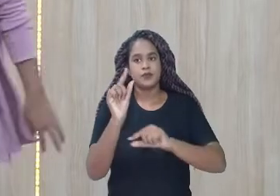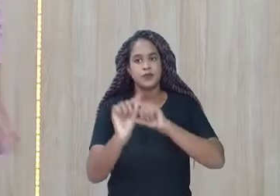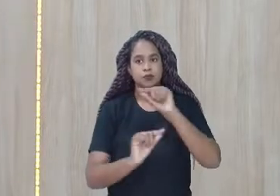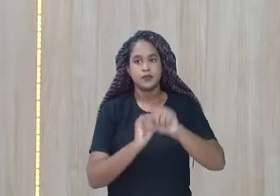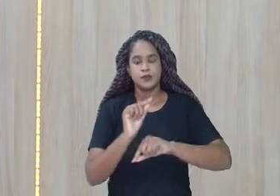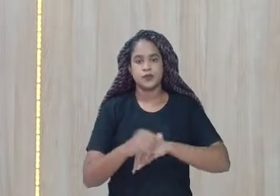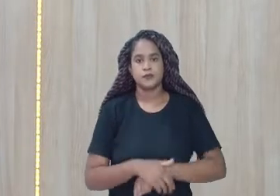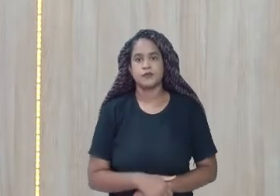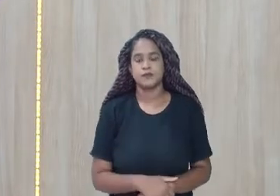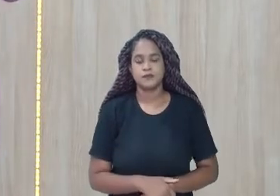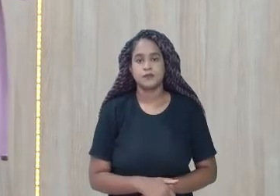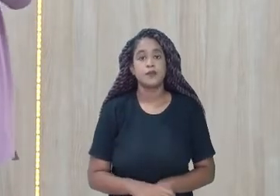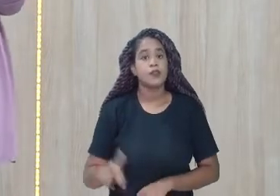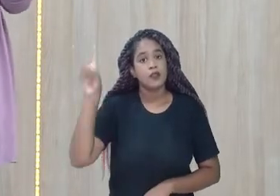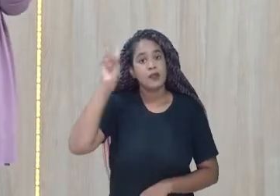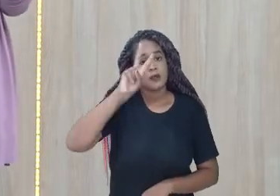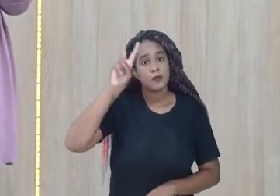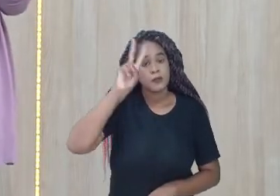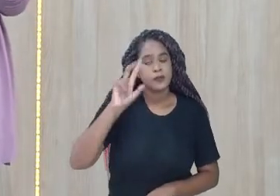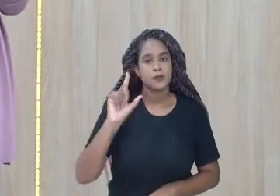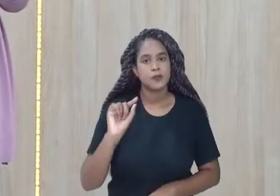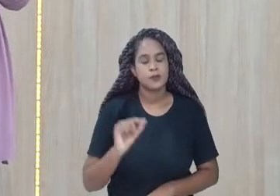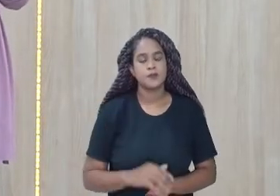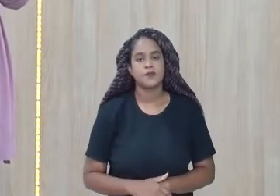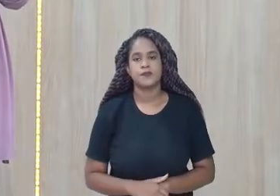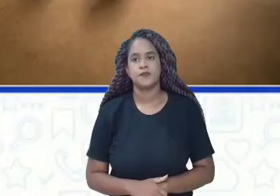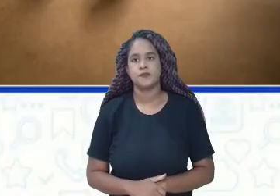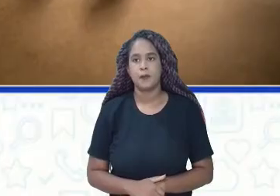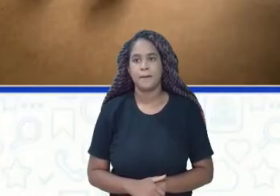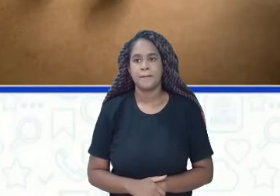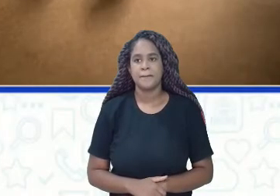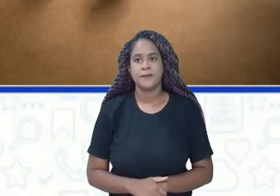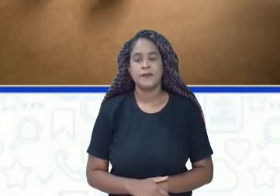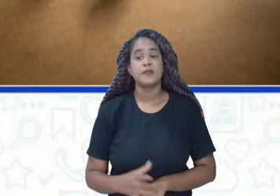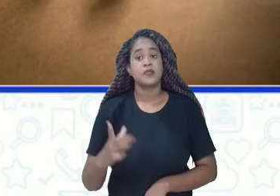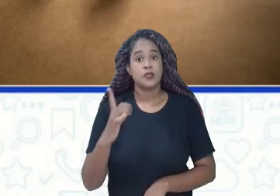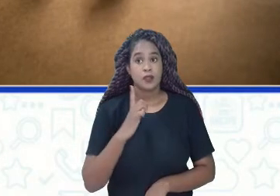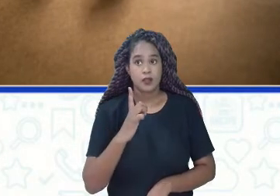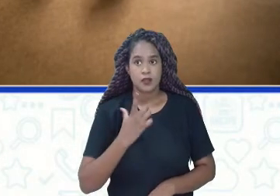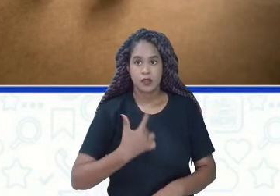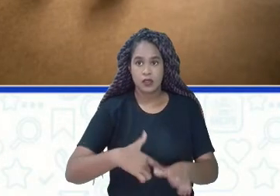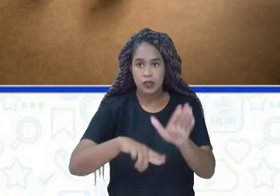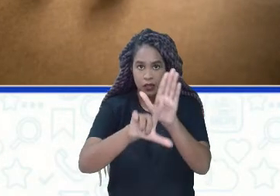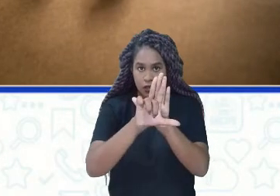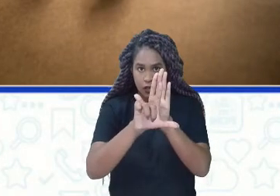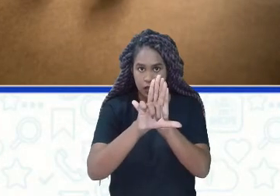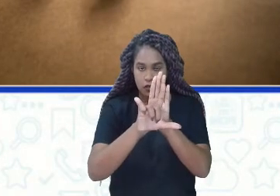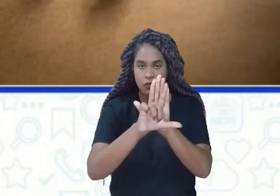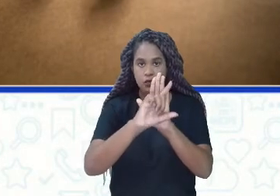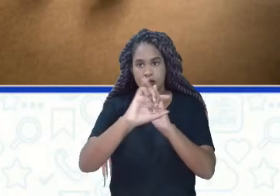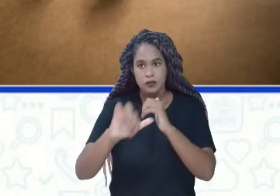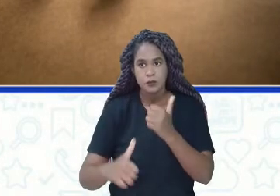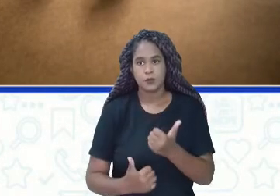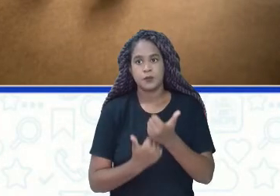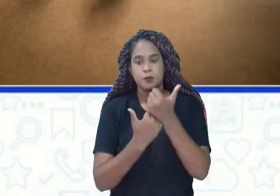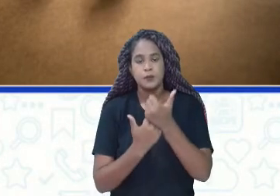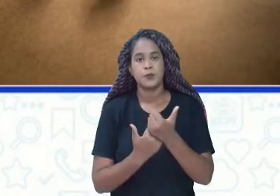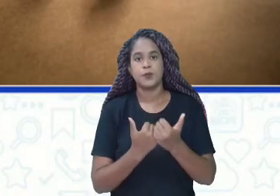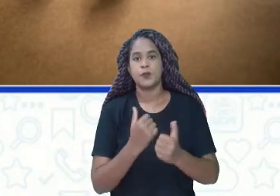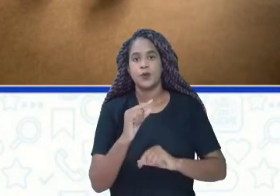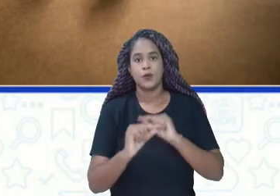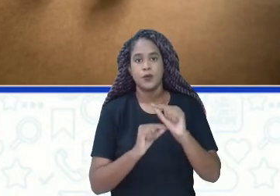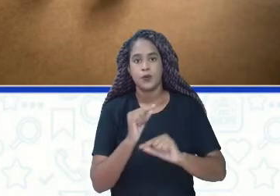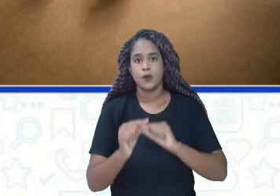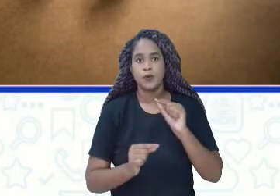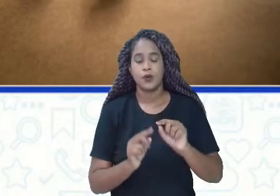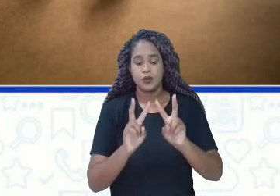mas para encerrar a aula eu queria lembrar para vocês que existe uma lei, tá? Que nos auxilia com relação ao preconceito. Existe